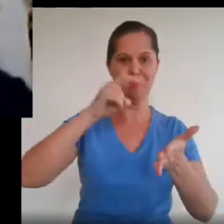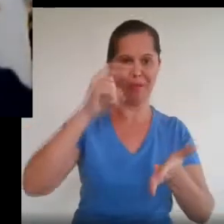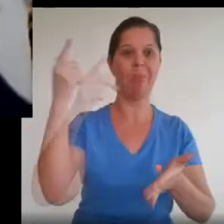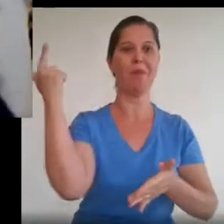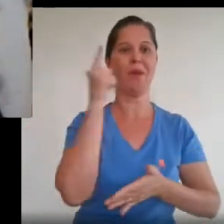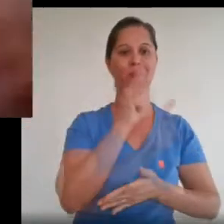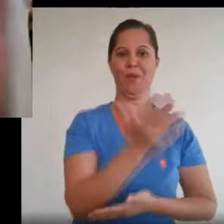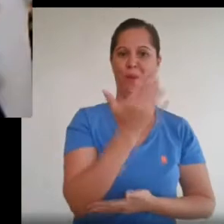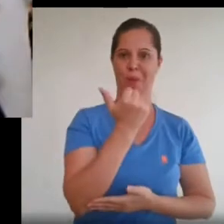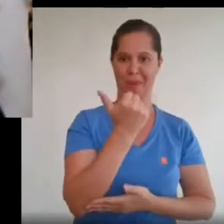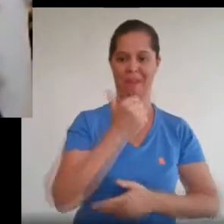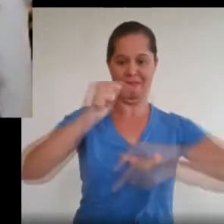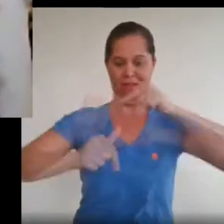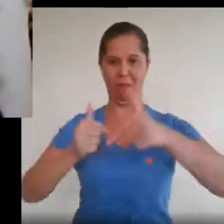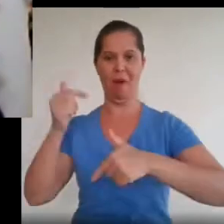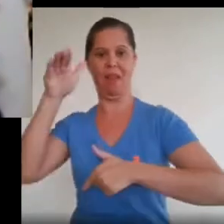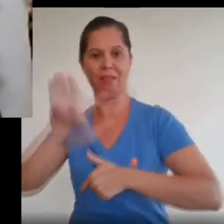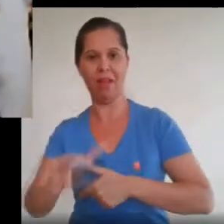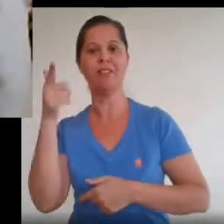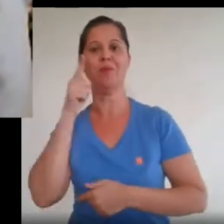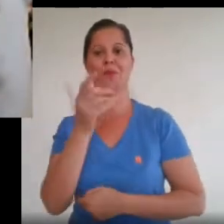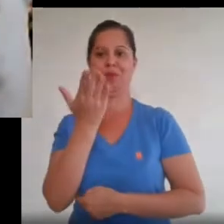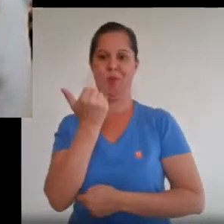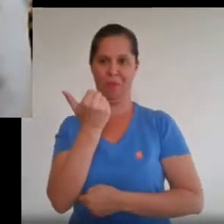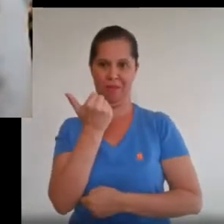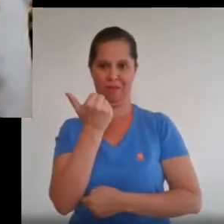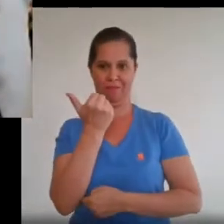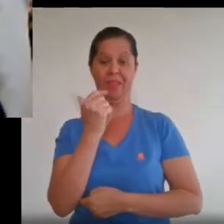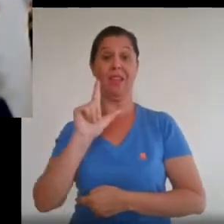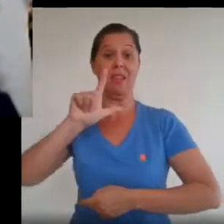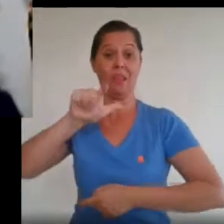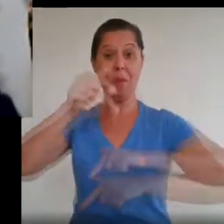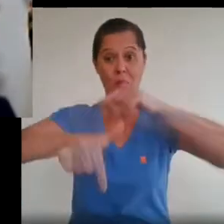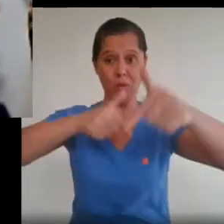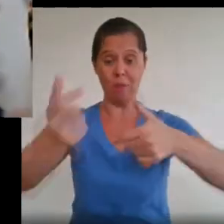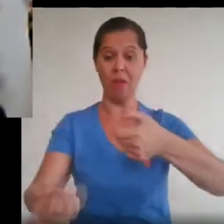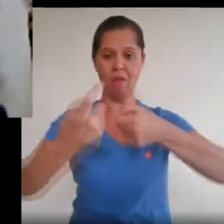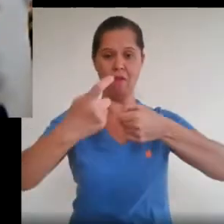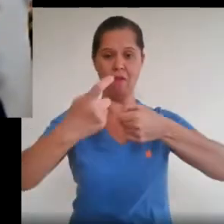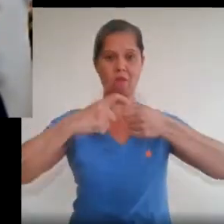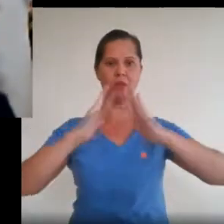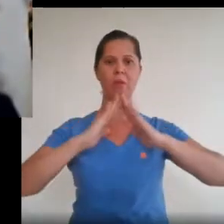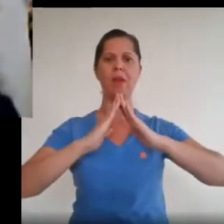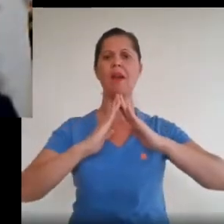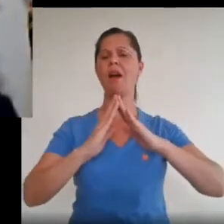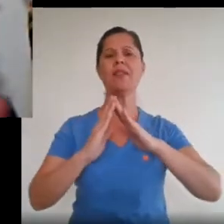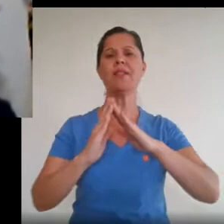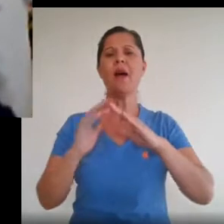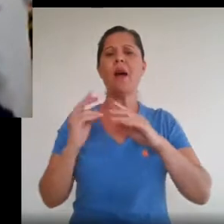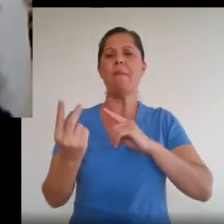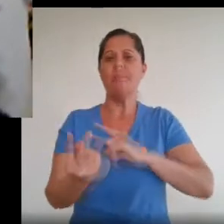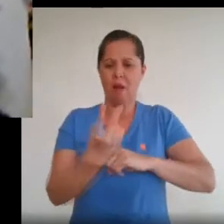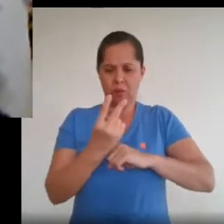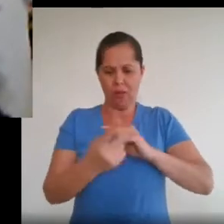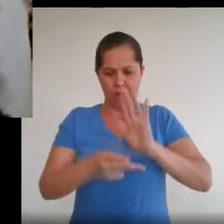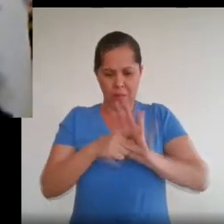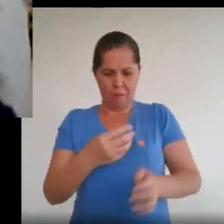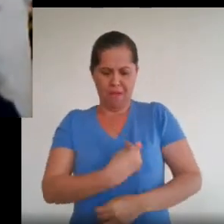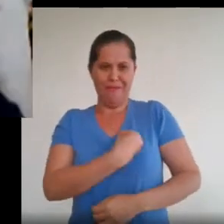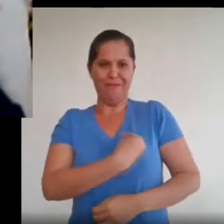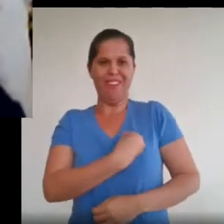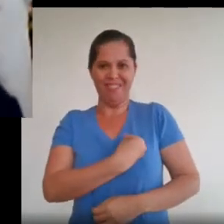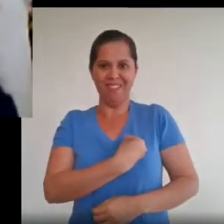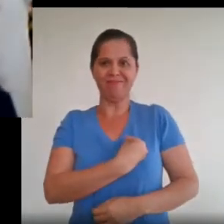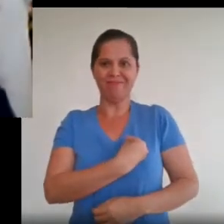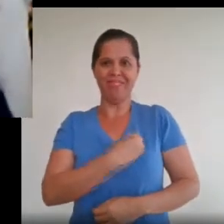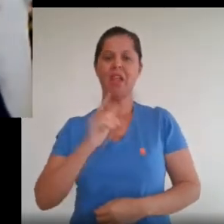para jantar, e que volta à noite para suas casas para minimamente cuidar de toda a sua vida